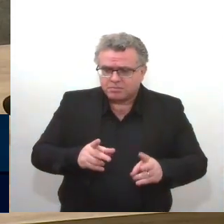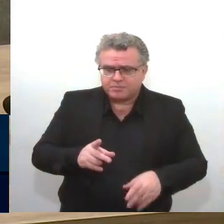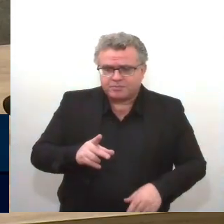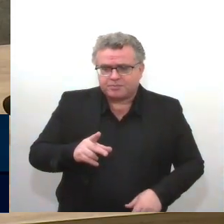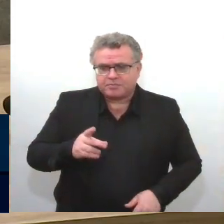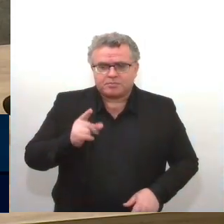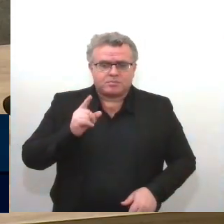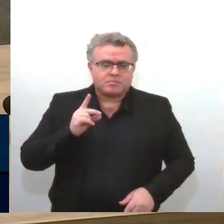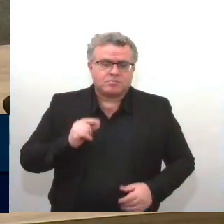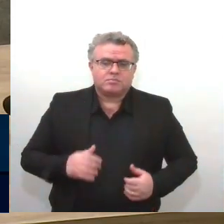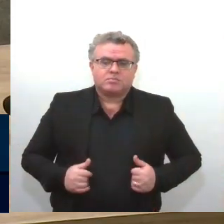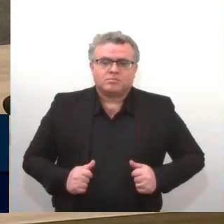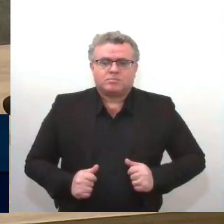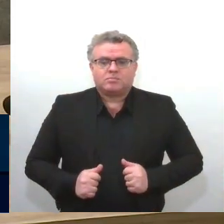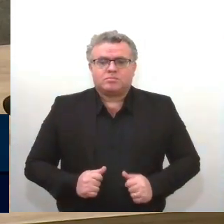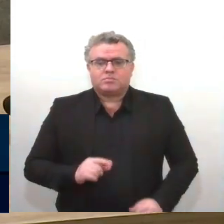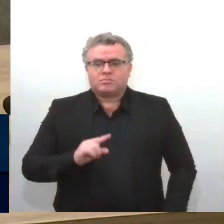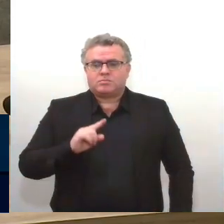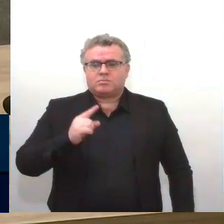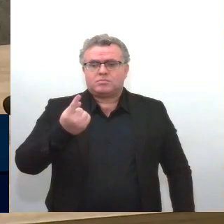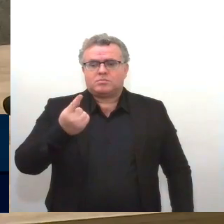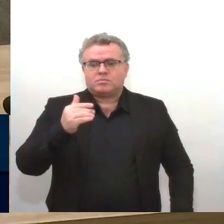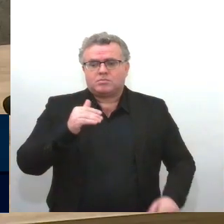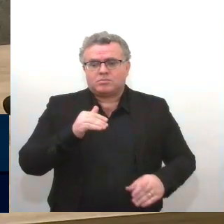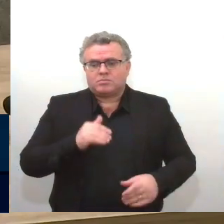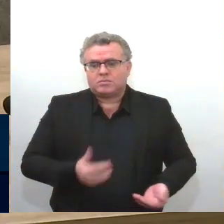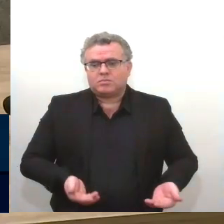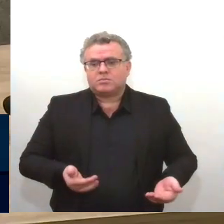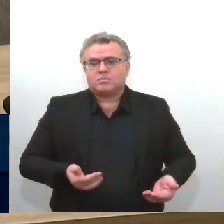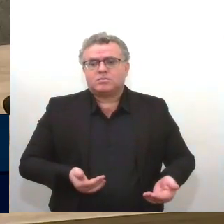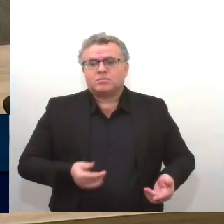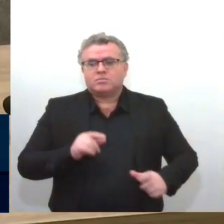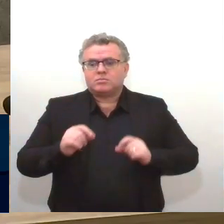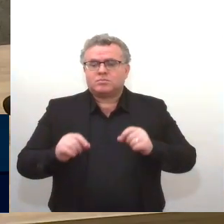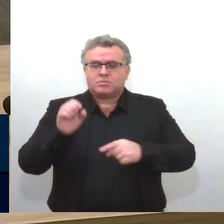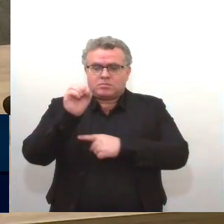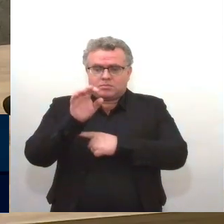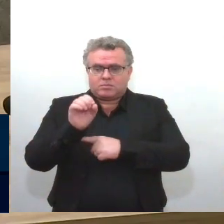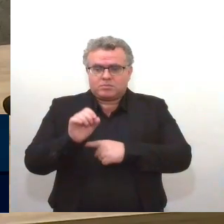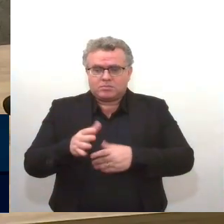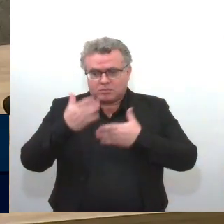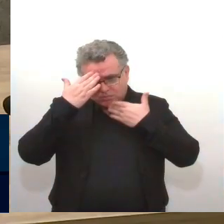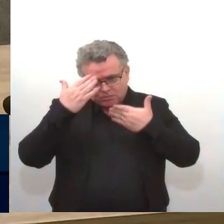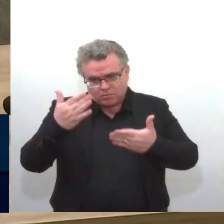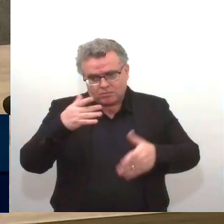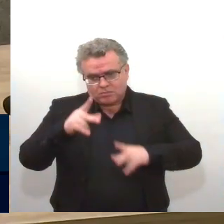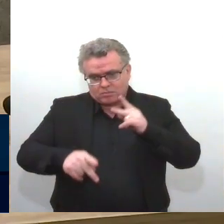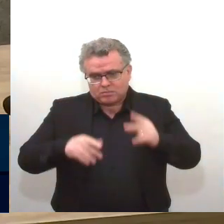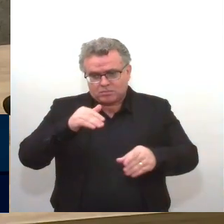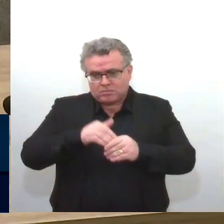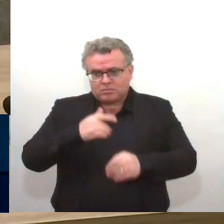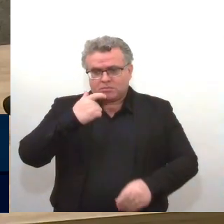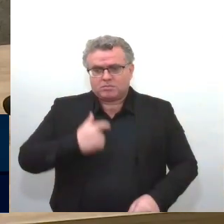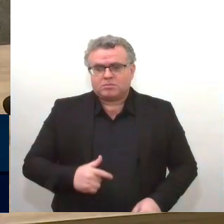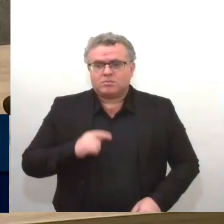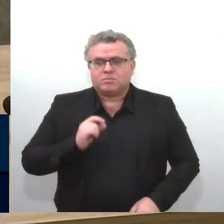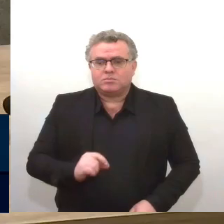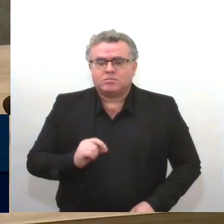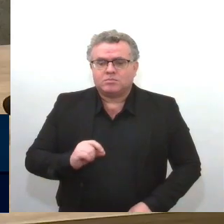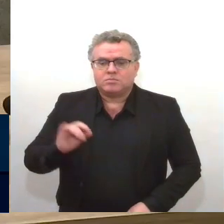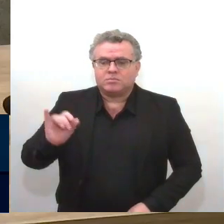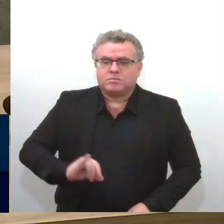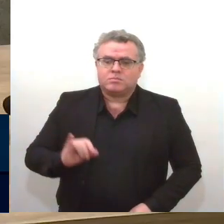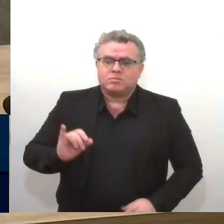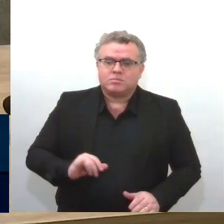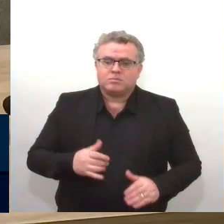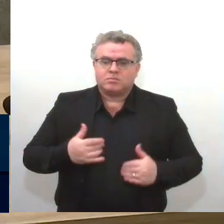a votar no semáforo para agradecer cada votta que eu recebi isso é importante é muito importante eu vi muitos